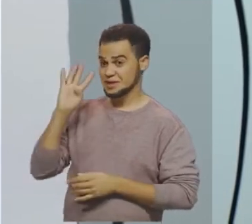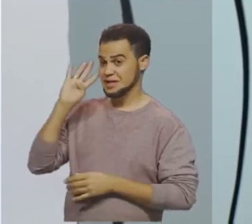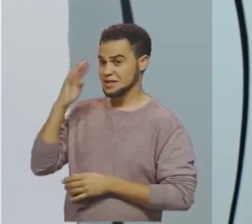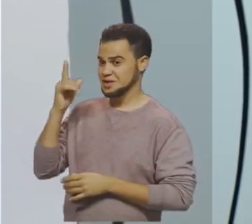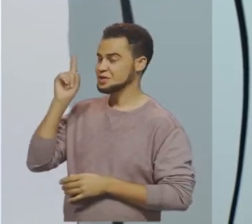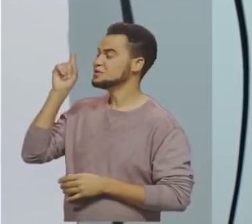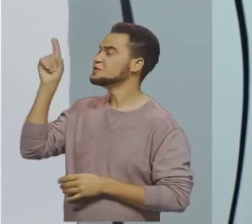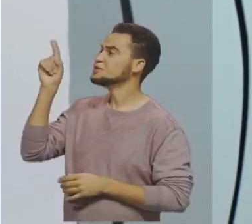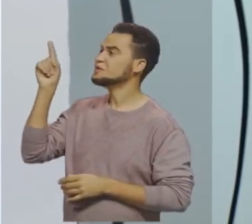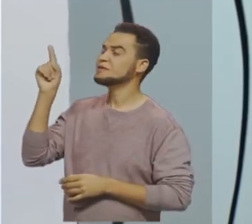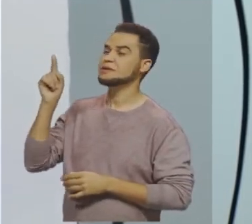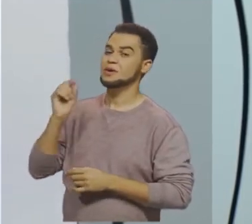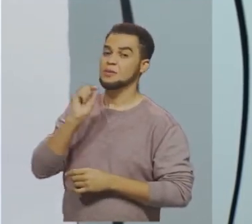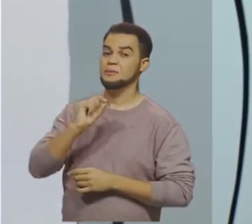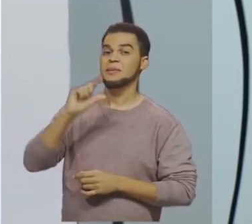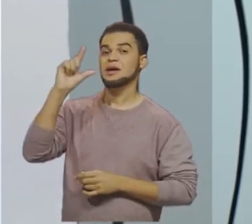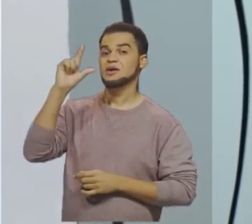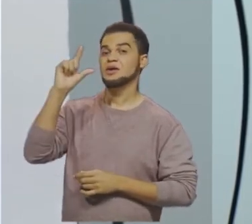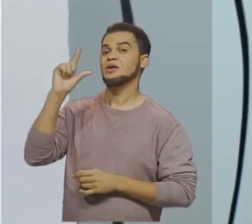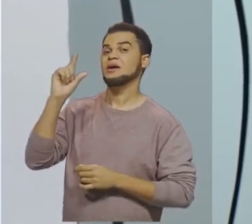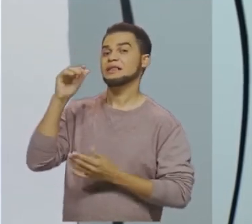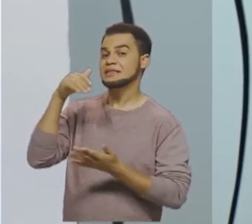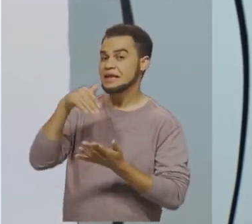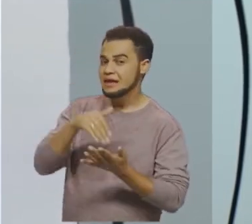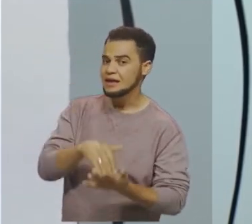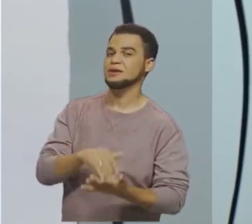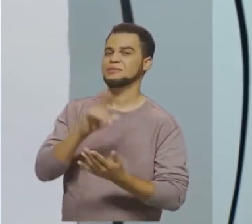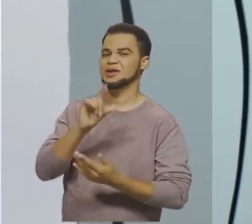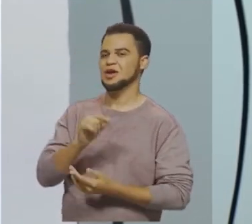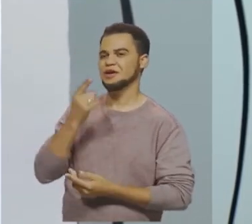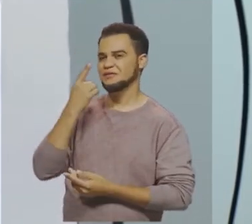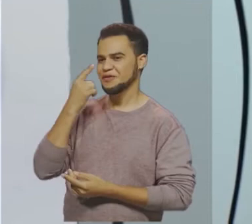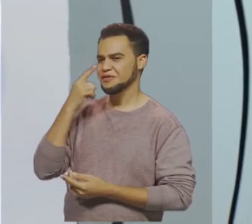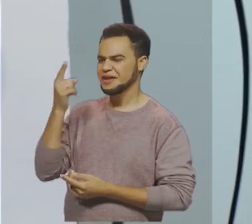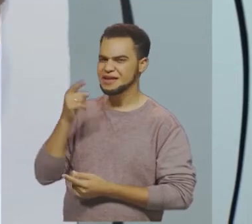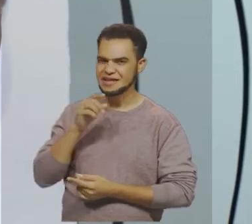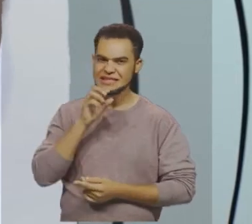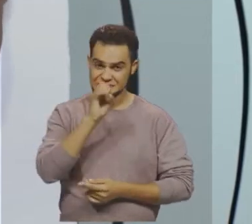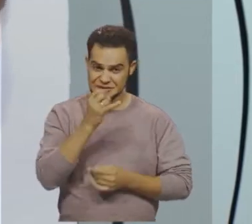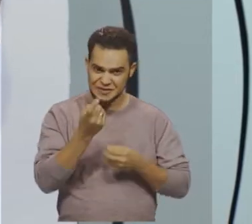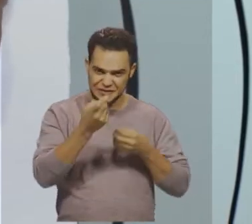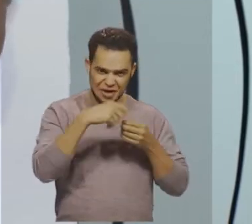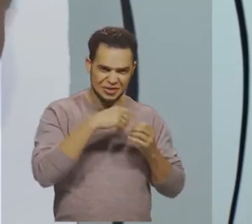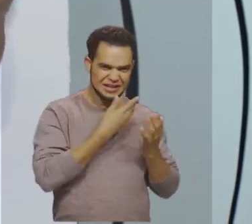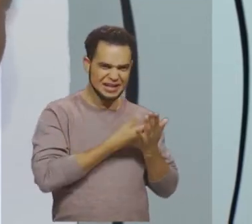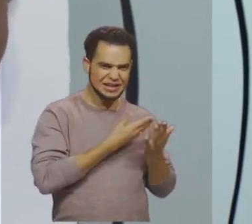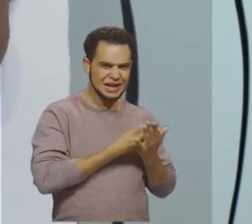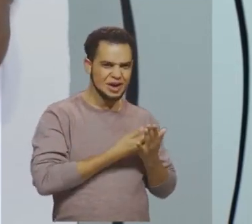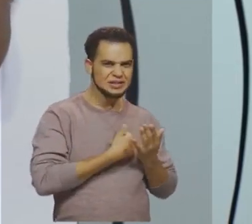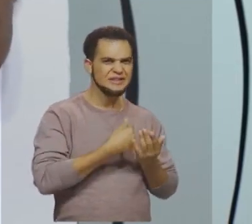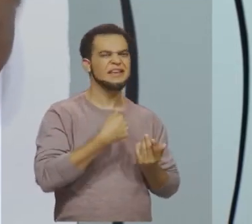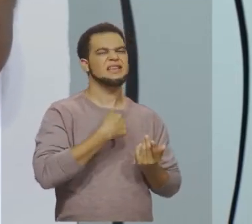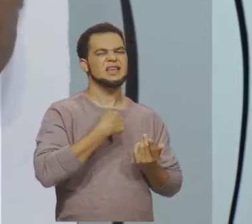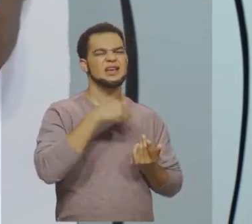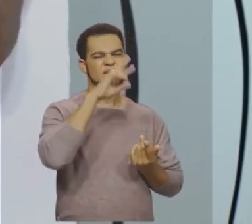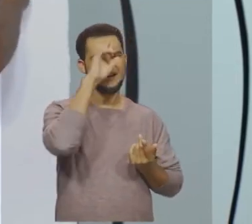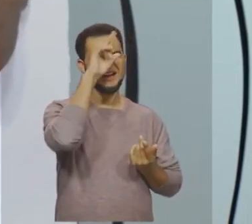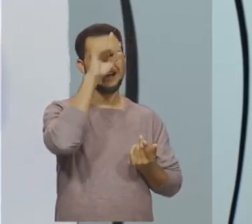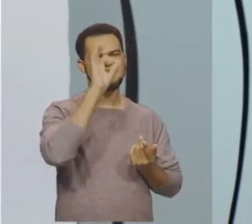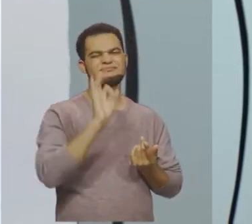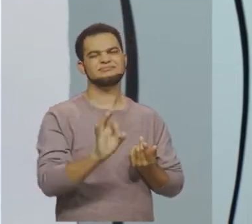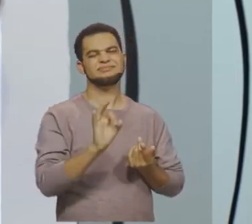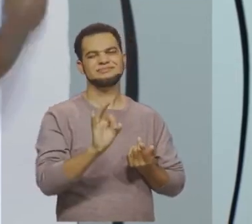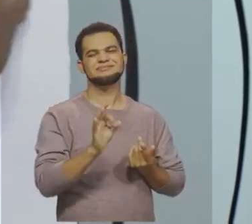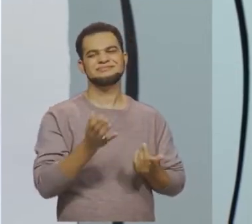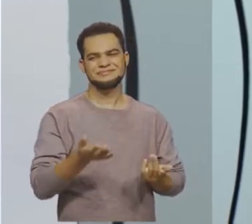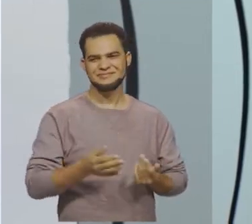até o menor. Aí eu vou contar para vocês onde que eu errei. Volta a aula lá, você vai ver que o professor fez. Vezes 2